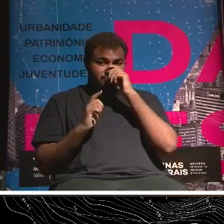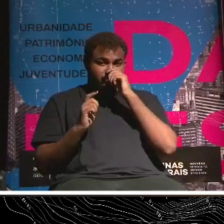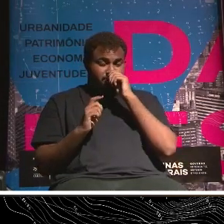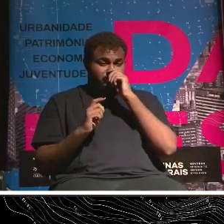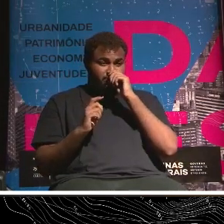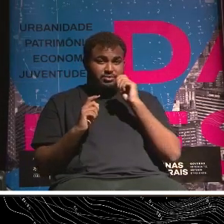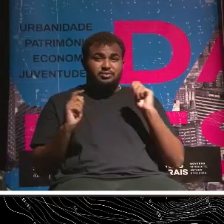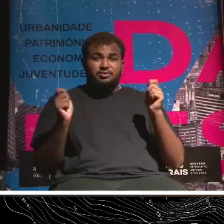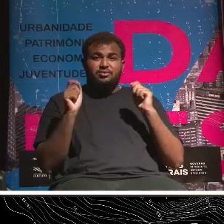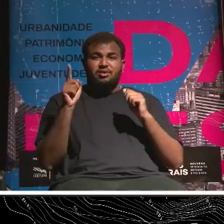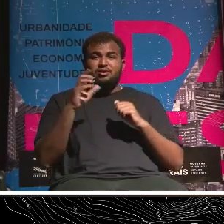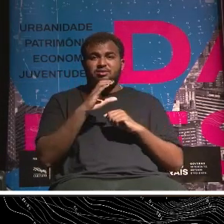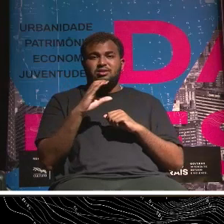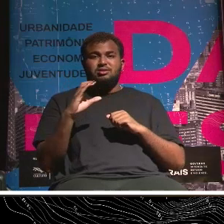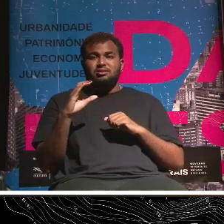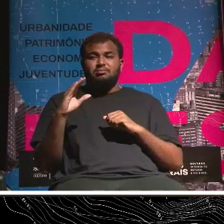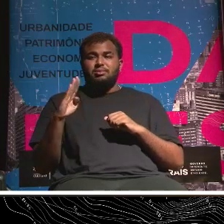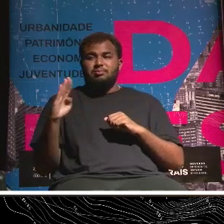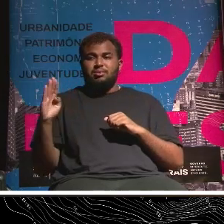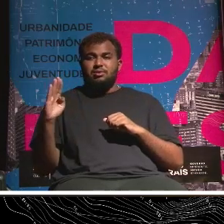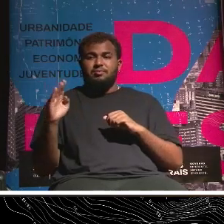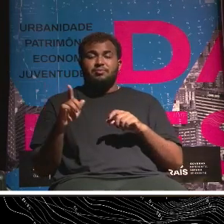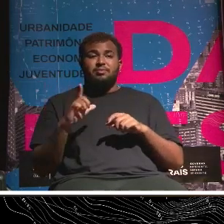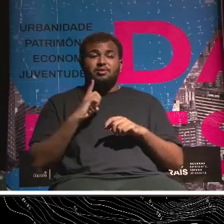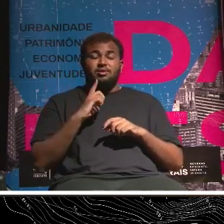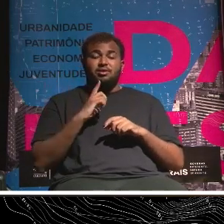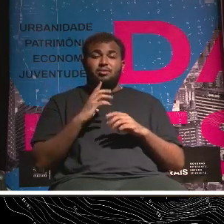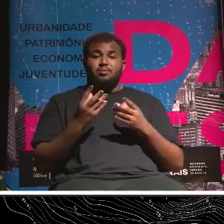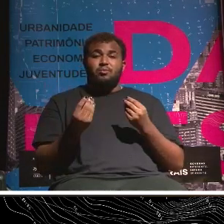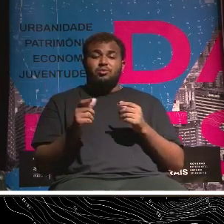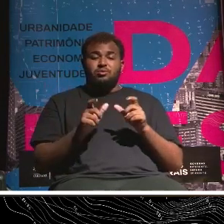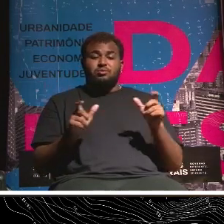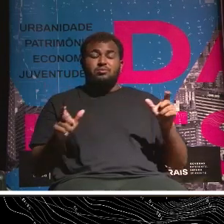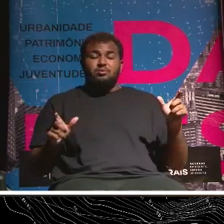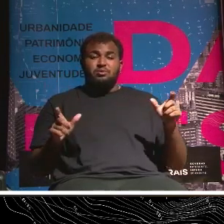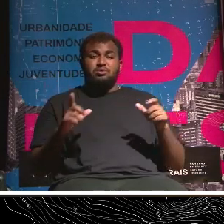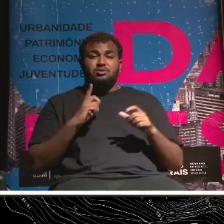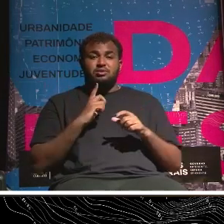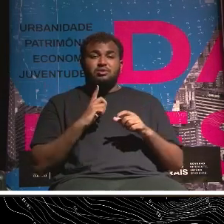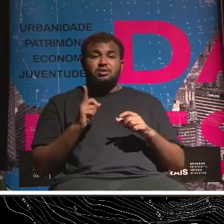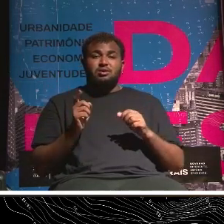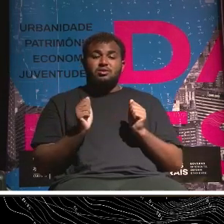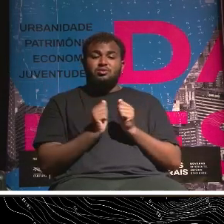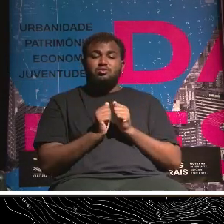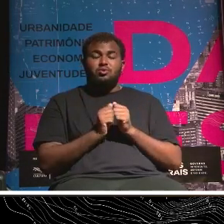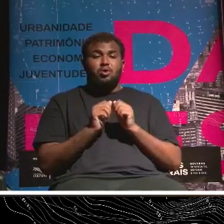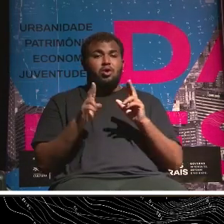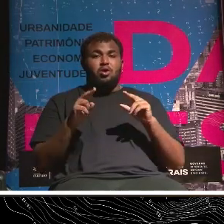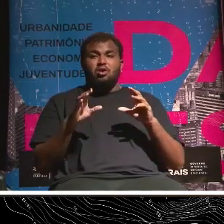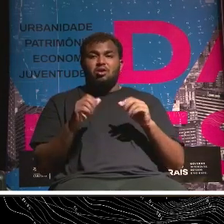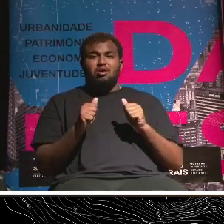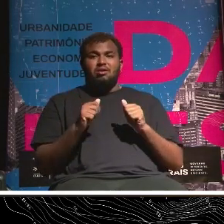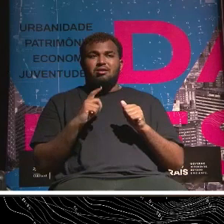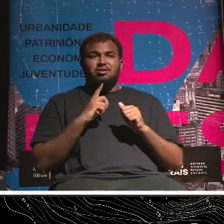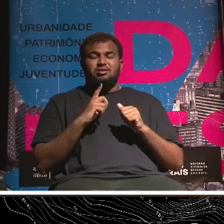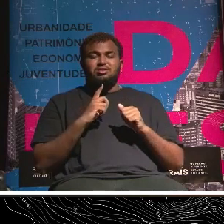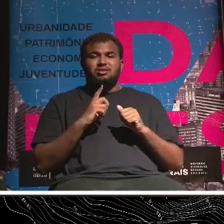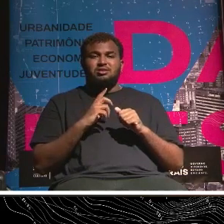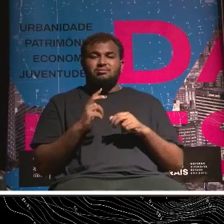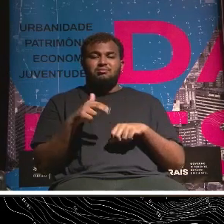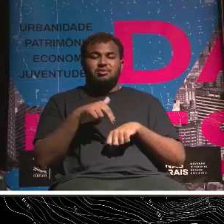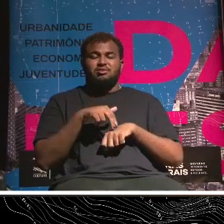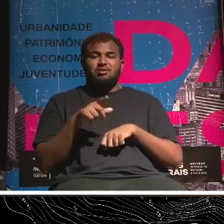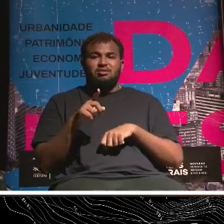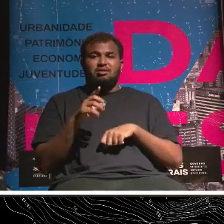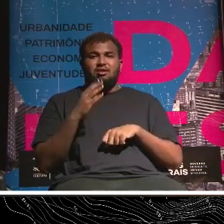no CCBB, que é um lugar que boa parte das pessoas que estiveram no festival nunca tinham estado, pisado